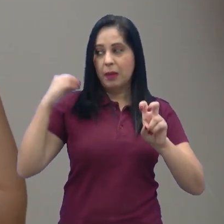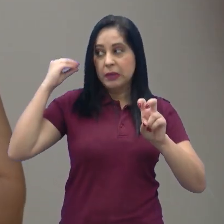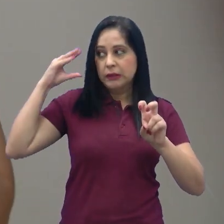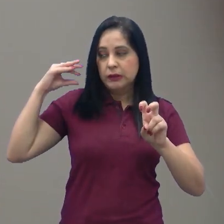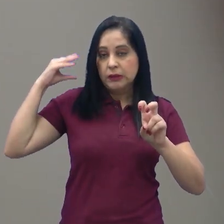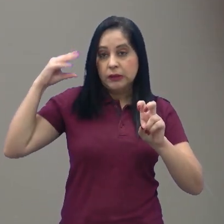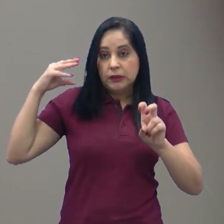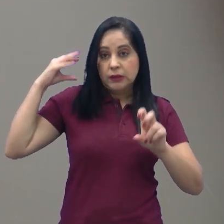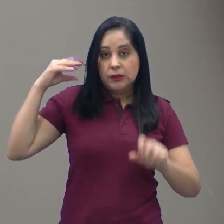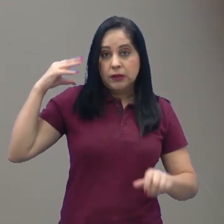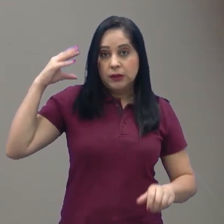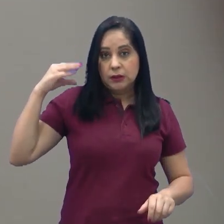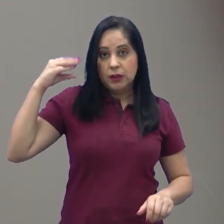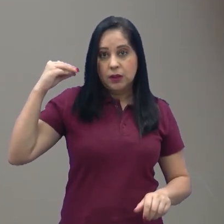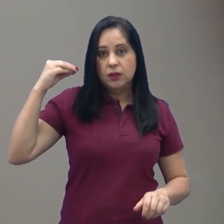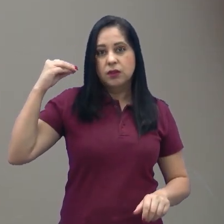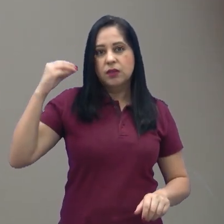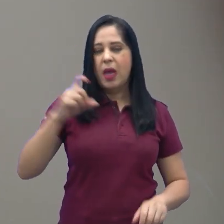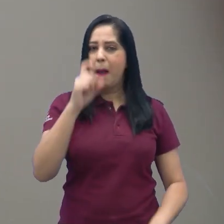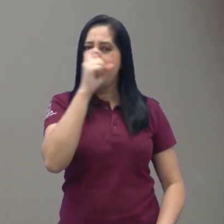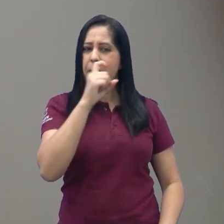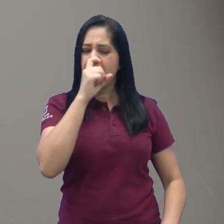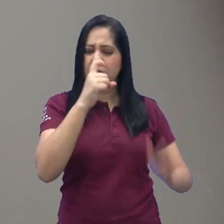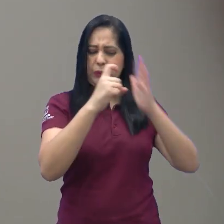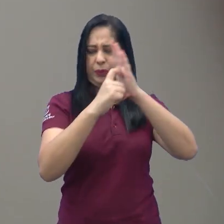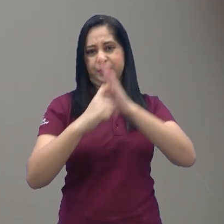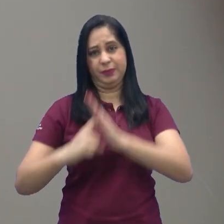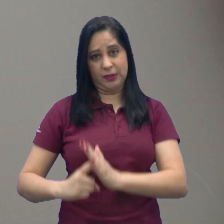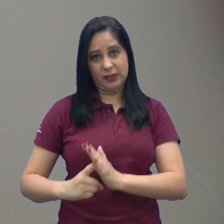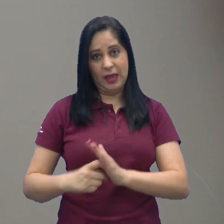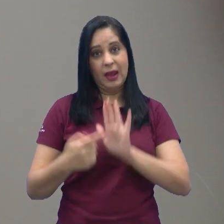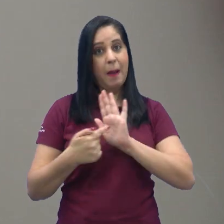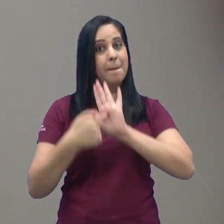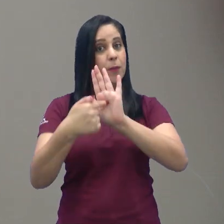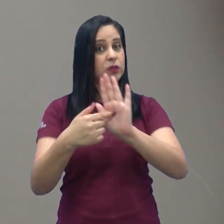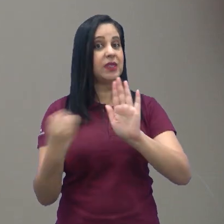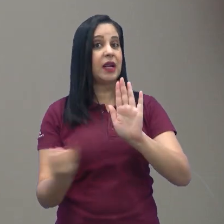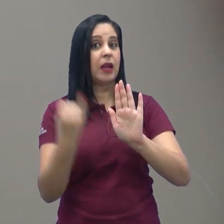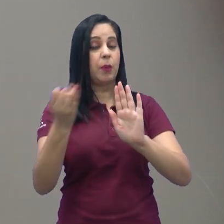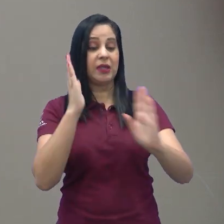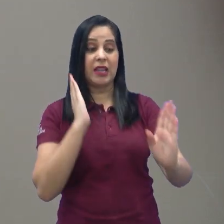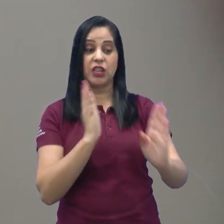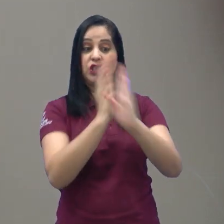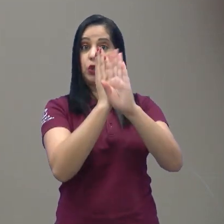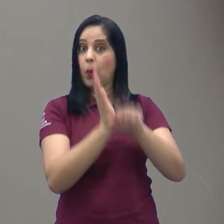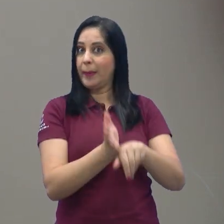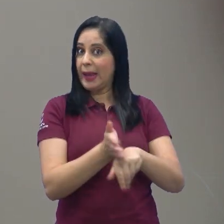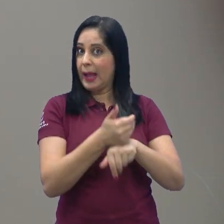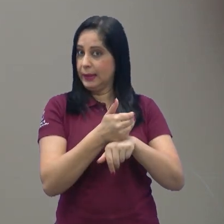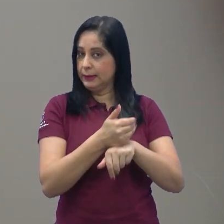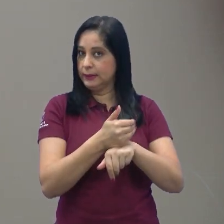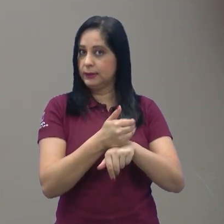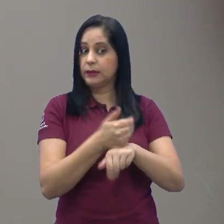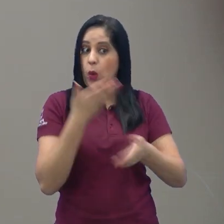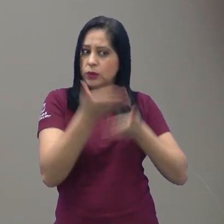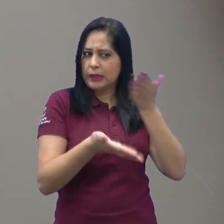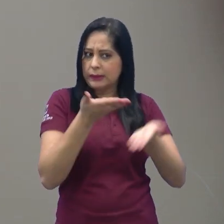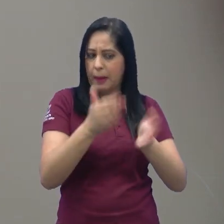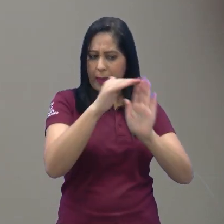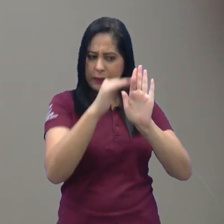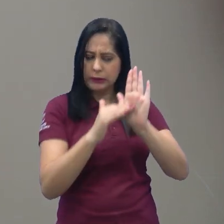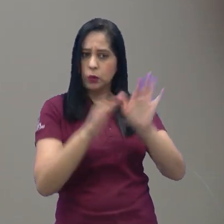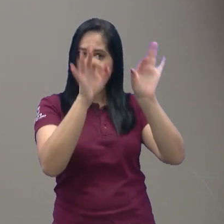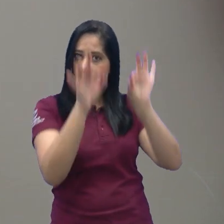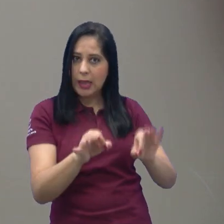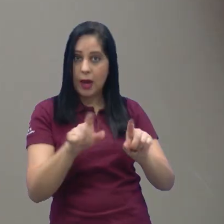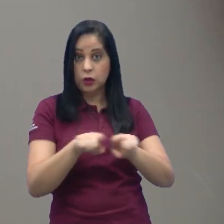esquizofrenia, desmistificamos mitos, mostramos a importância do diagnóstico precoce, do tratamento adequado e do